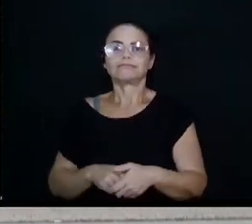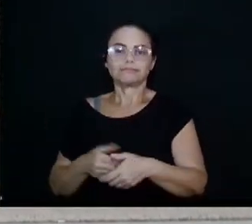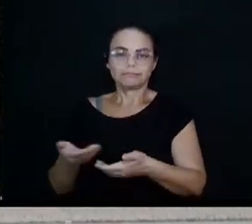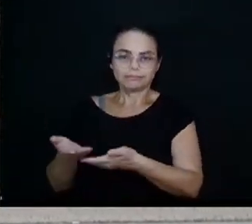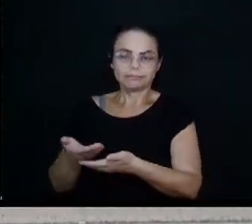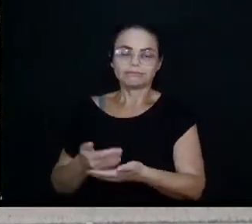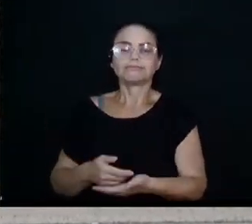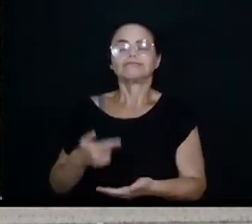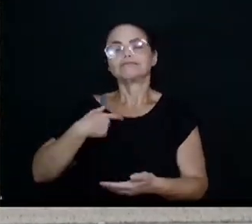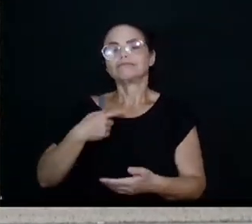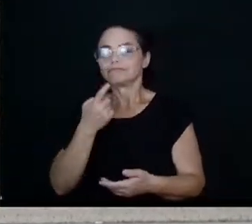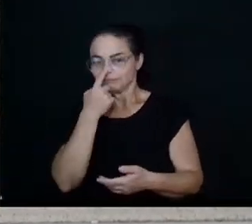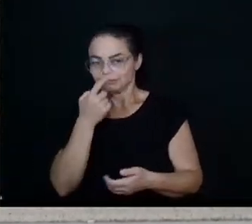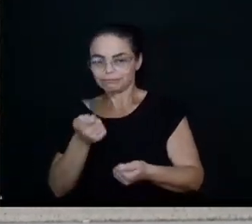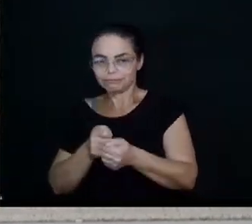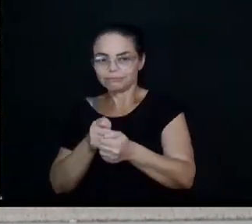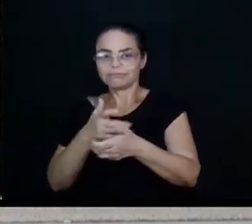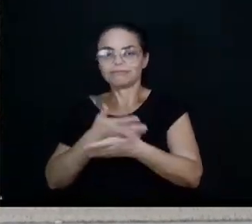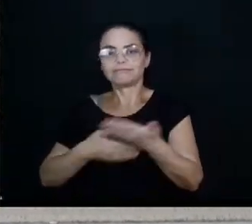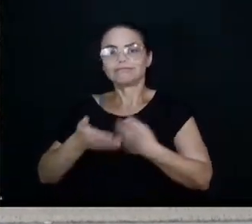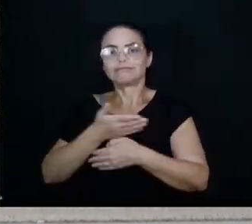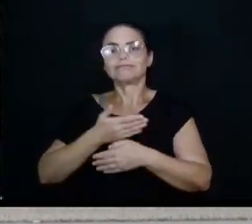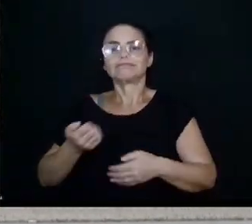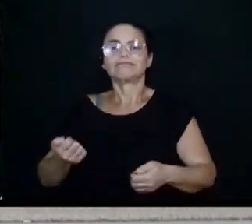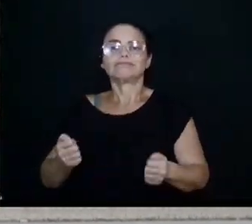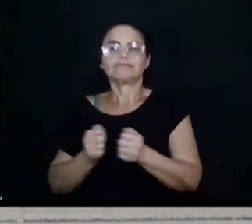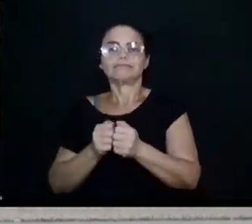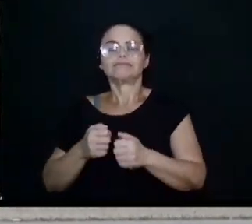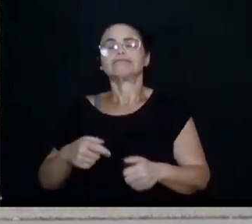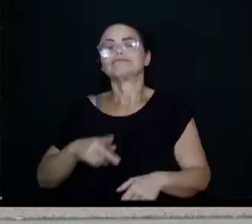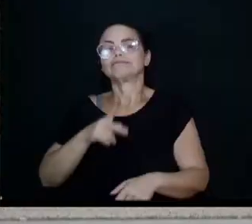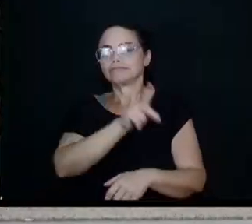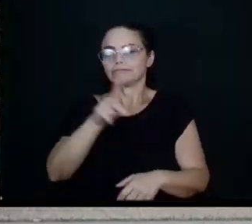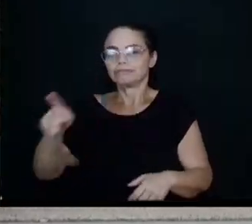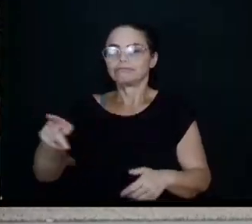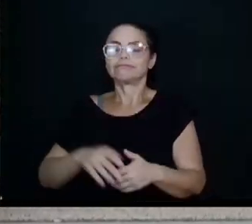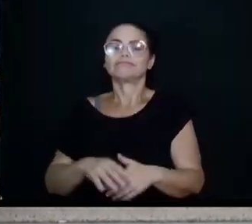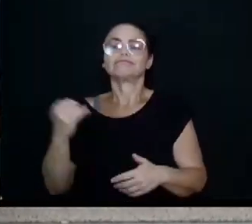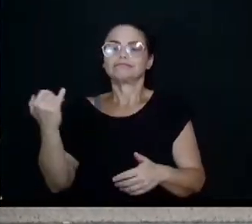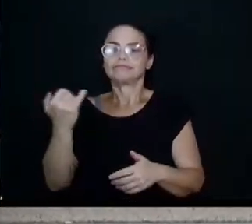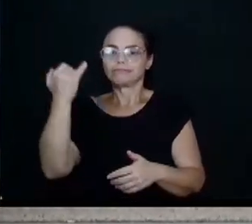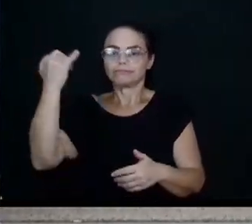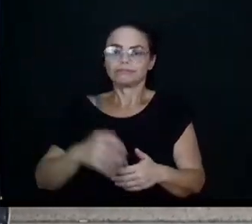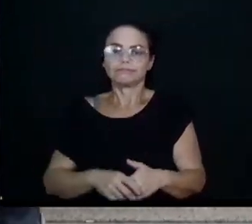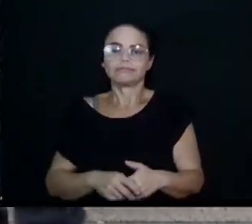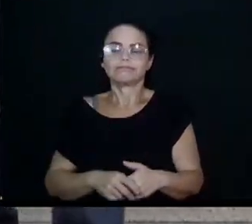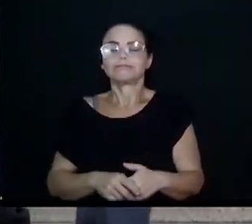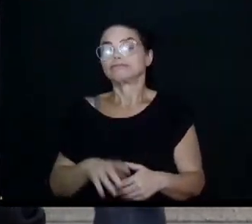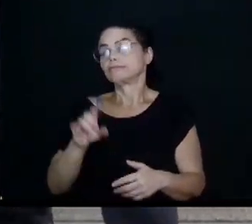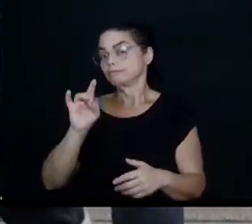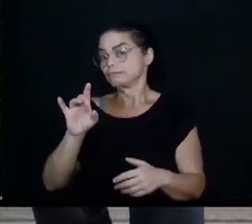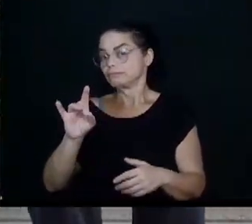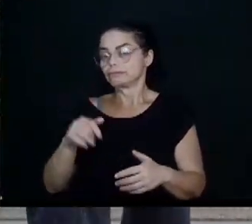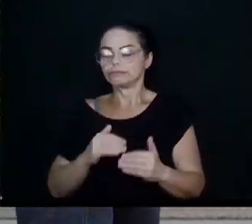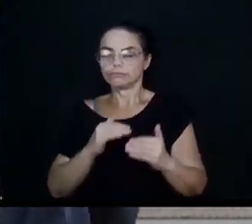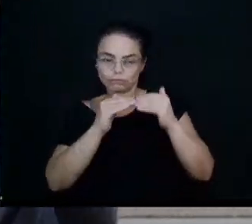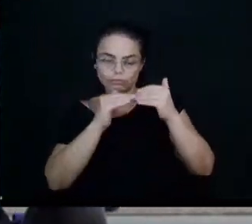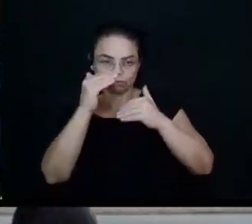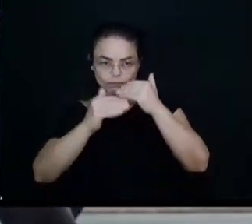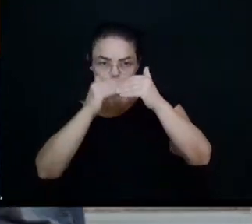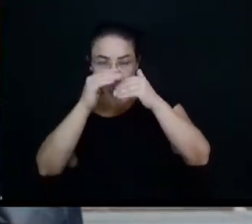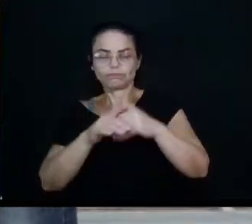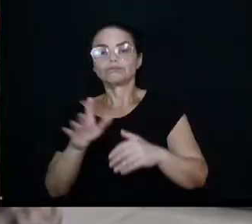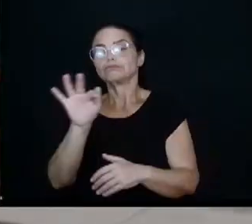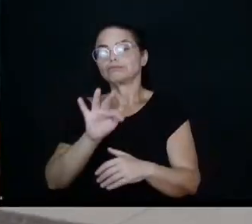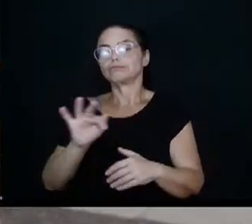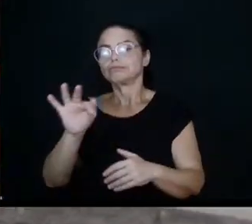aproximar o vínculo dele com os professores. Os professores serão muito importantes, não só para o desenvolvimento acadêmico dele, mas